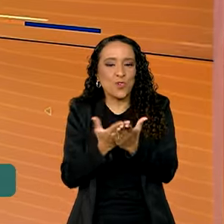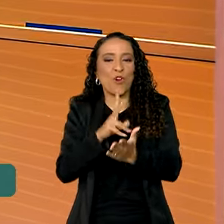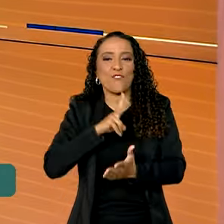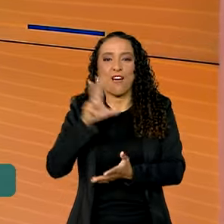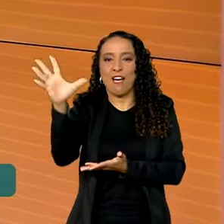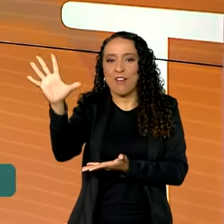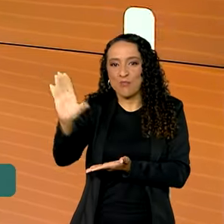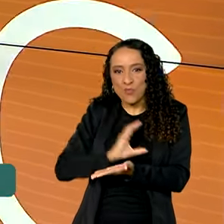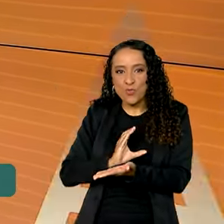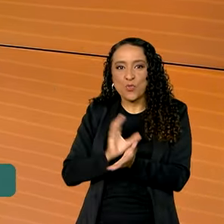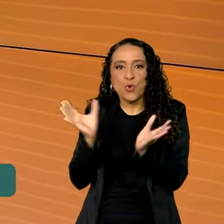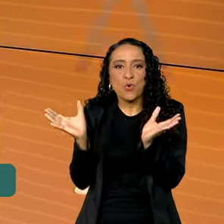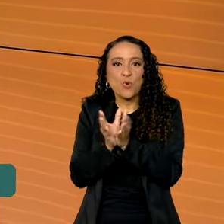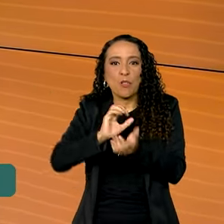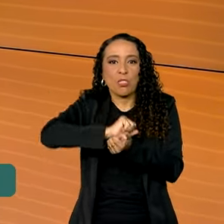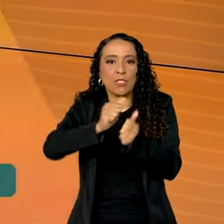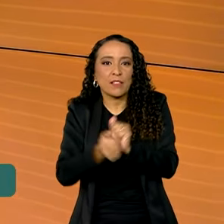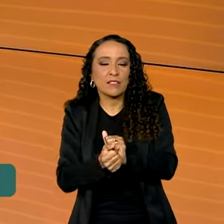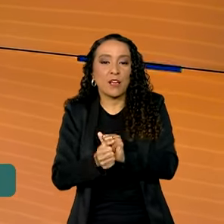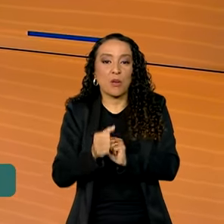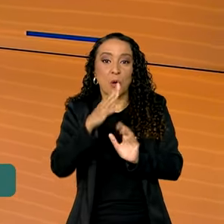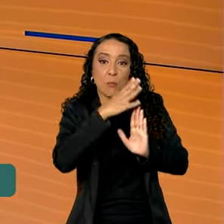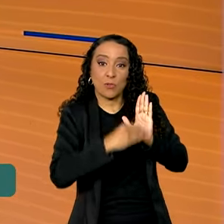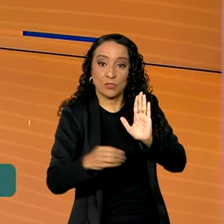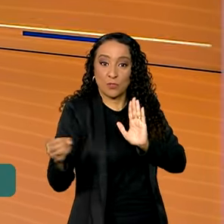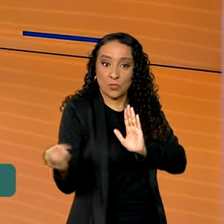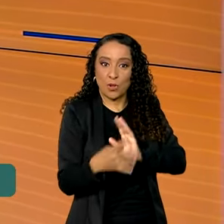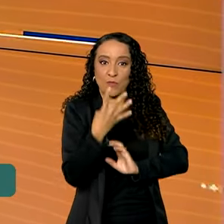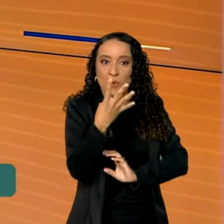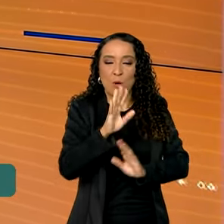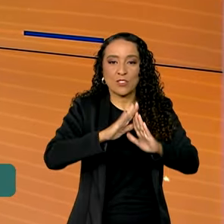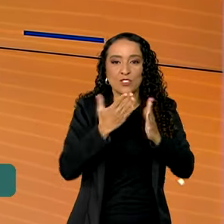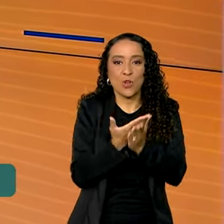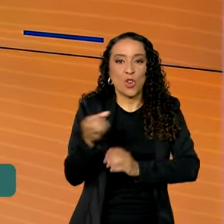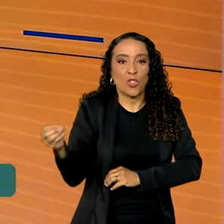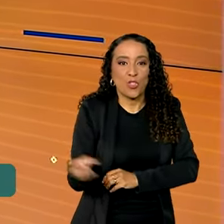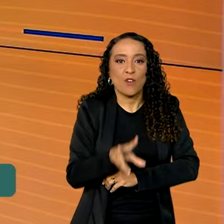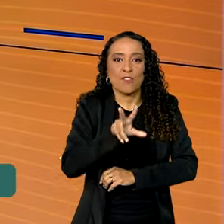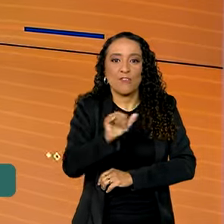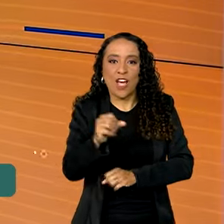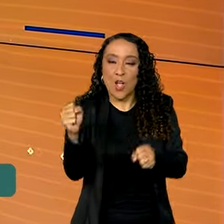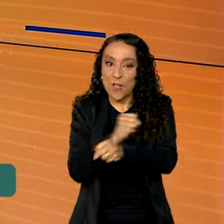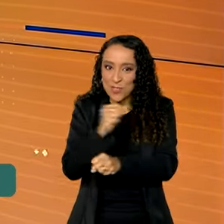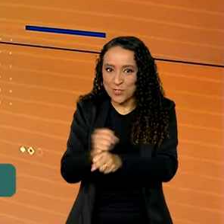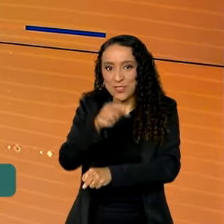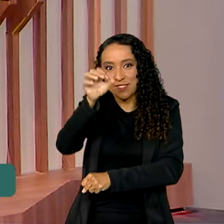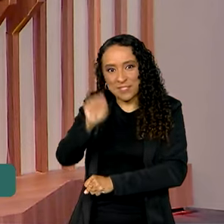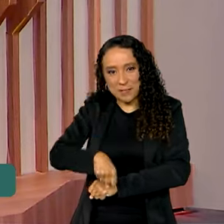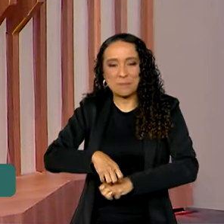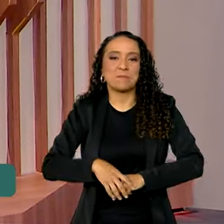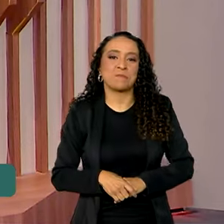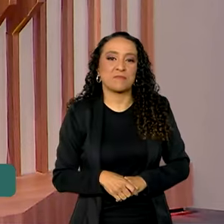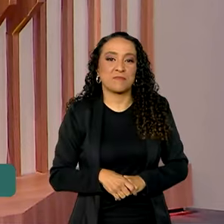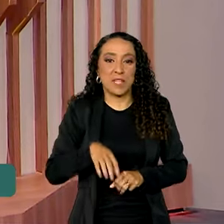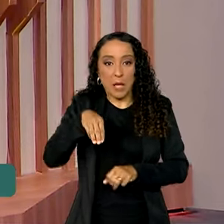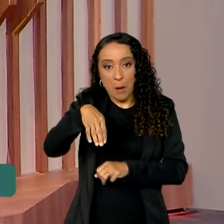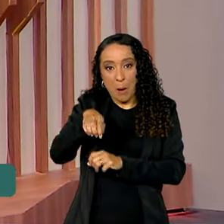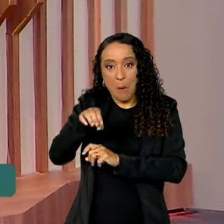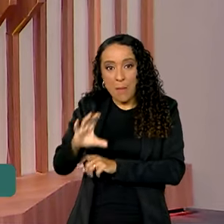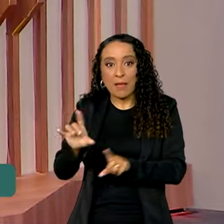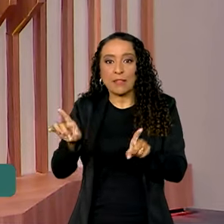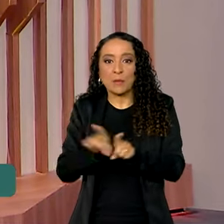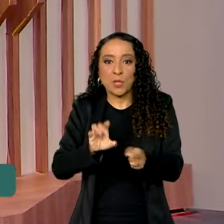vão receber kits de adaptação para o novo modelo e 4 novas escolas vão ser construídas. O MEC